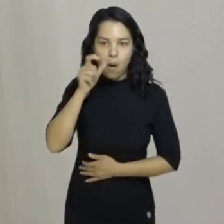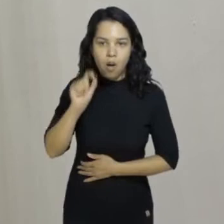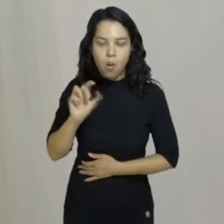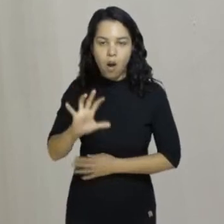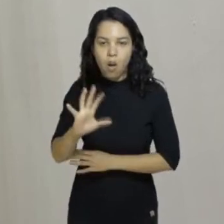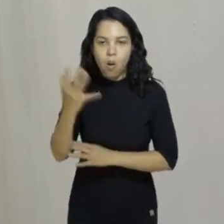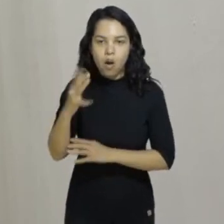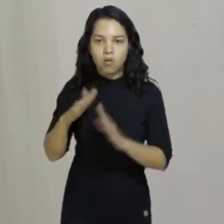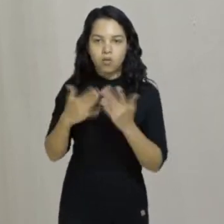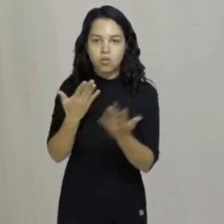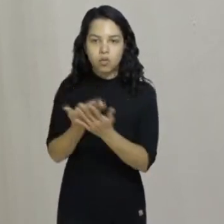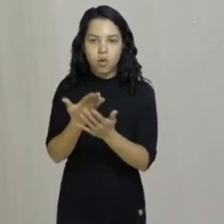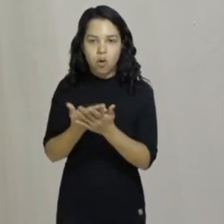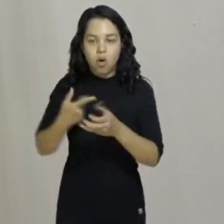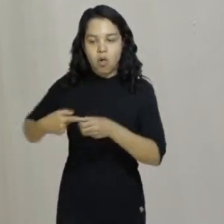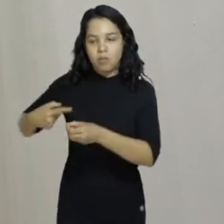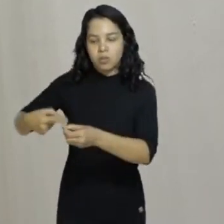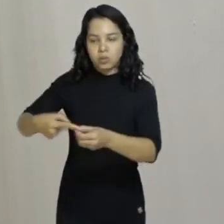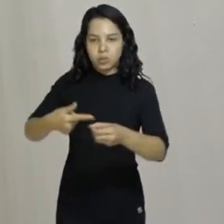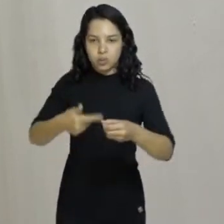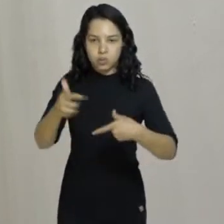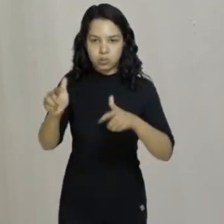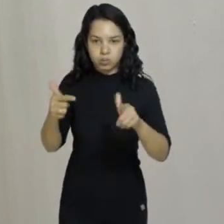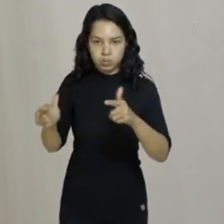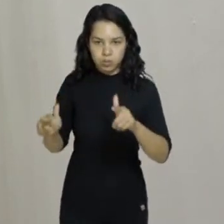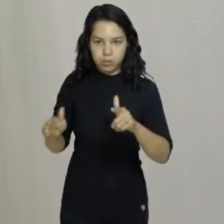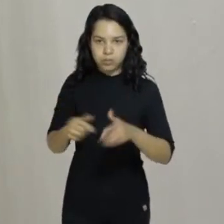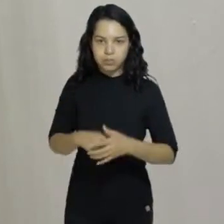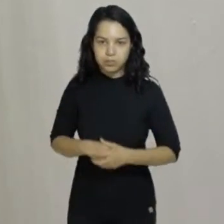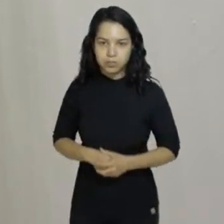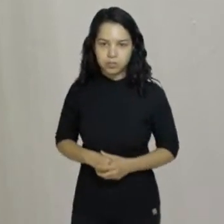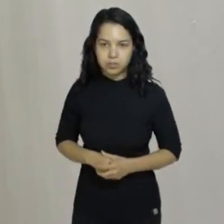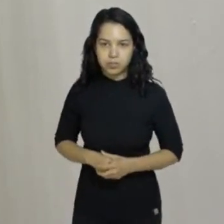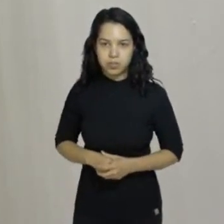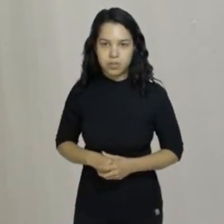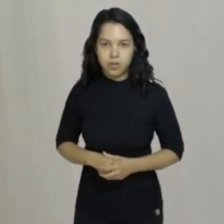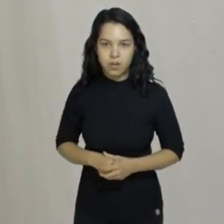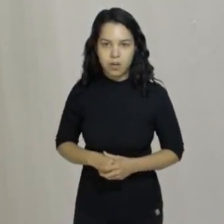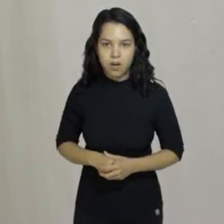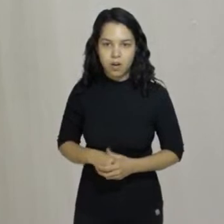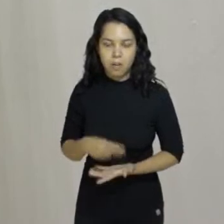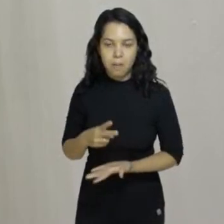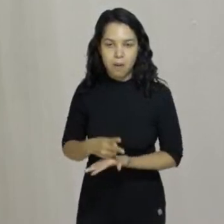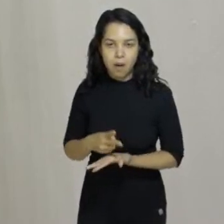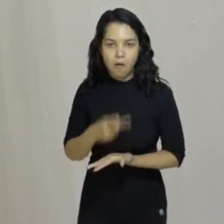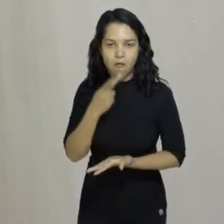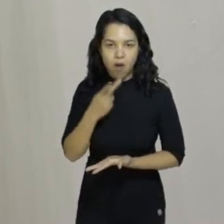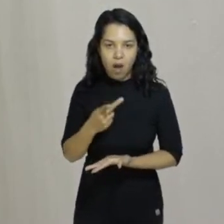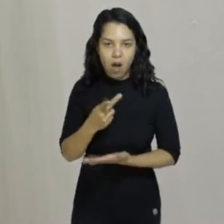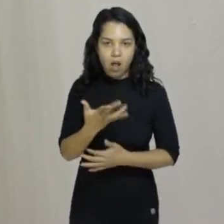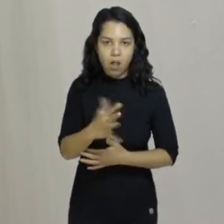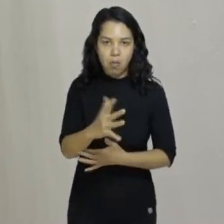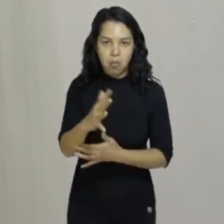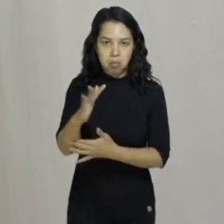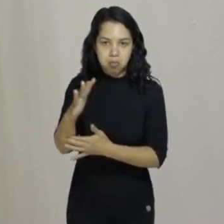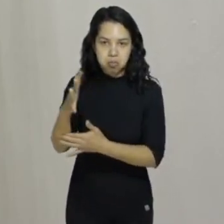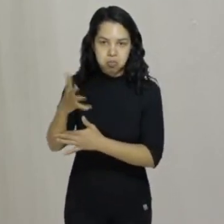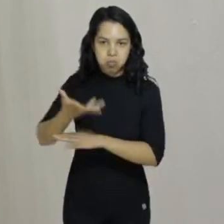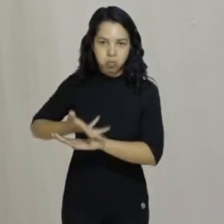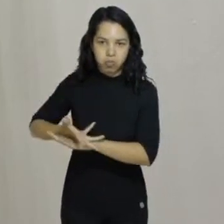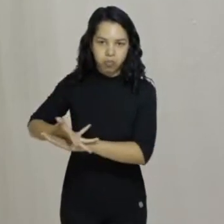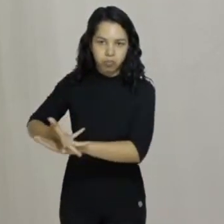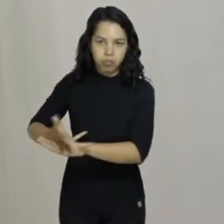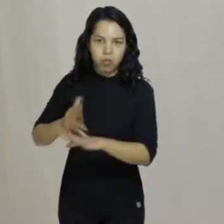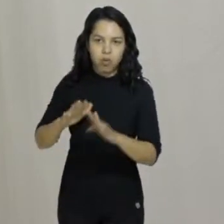outros municípios desde se tratando de Mata ao redor dos colégios da Legislação